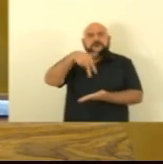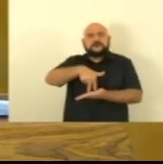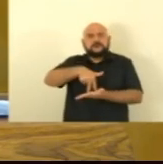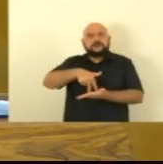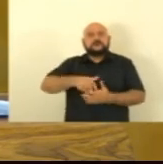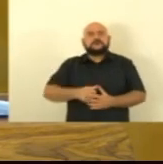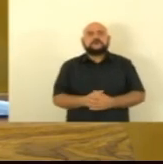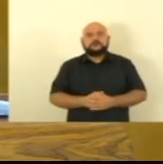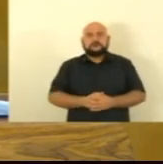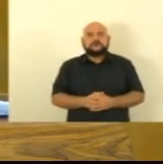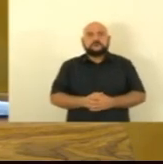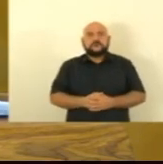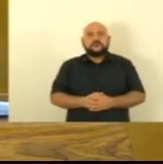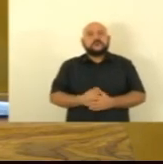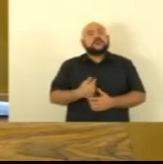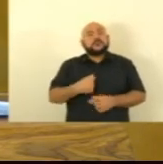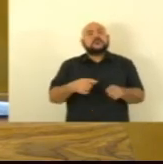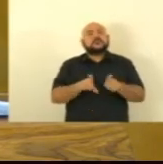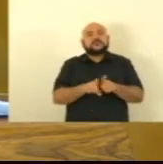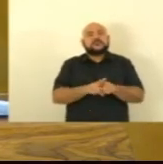como também pai,